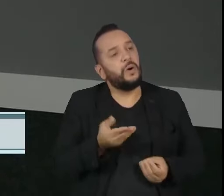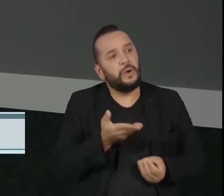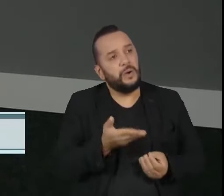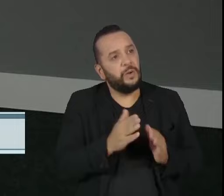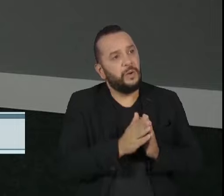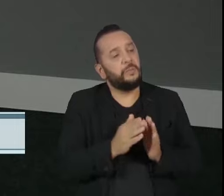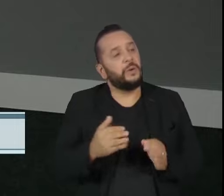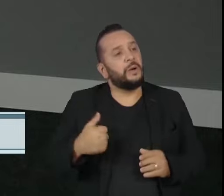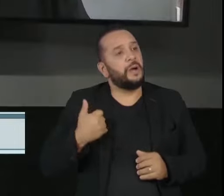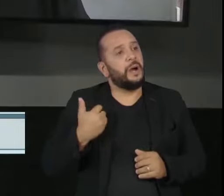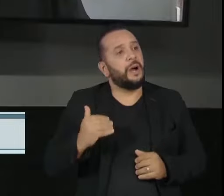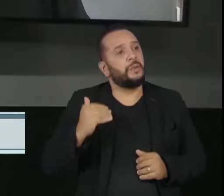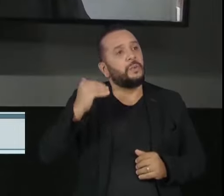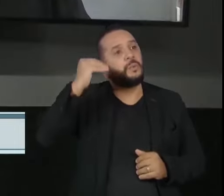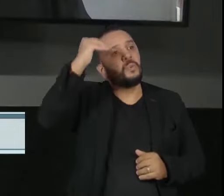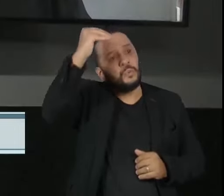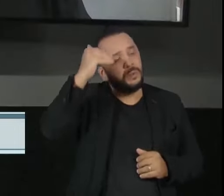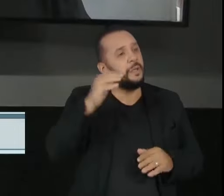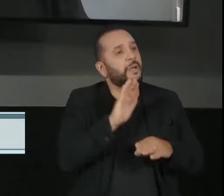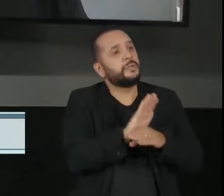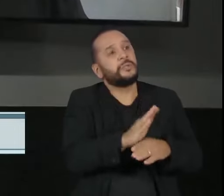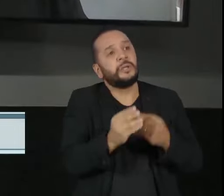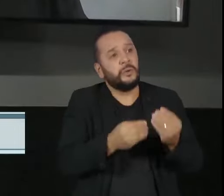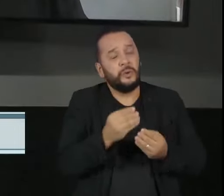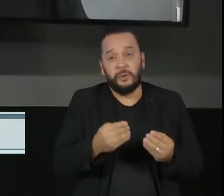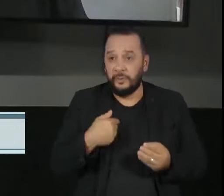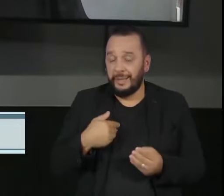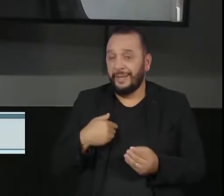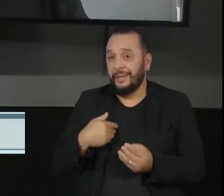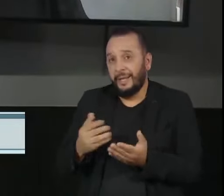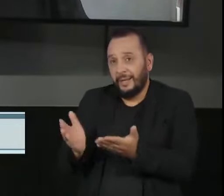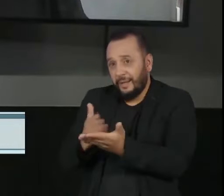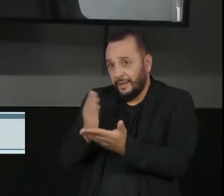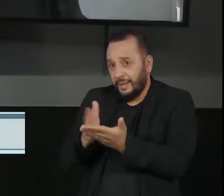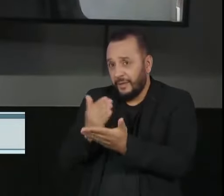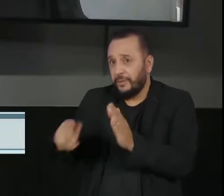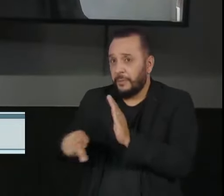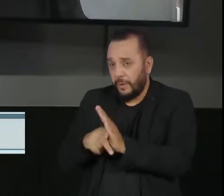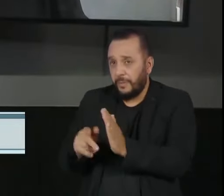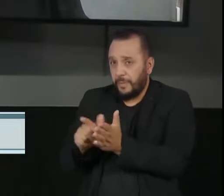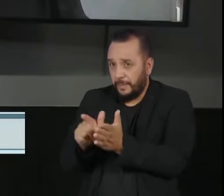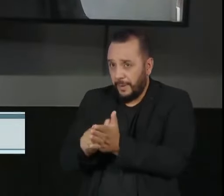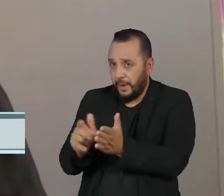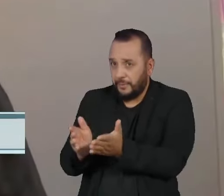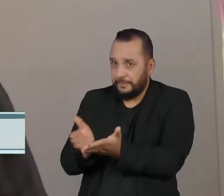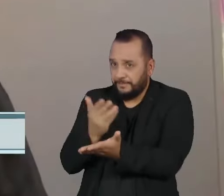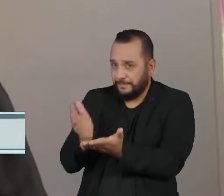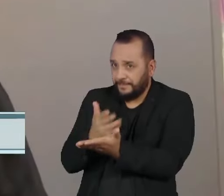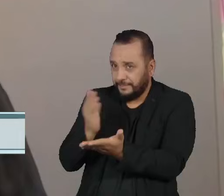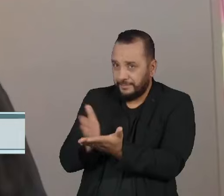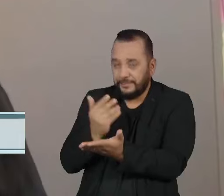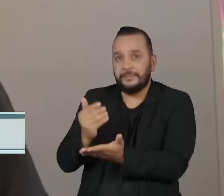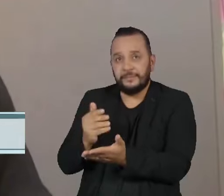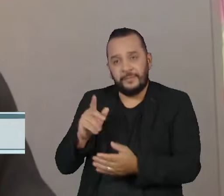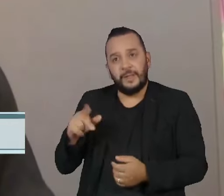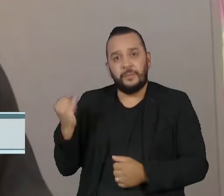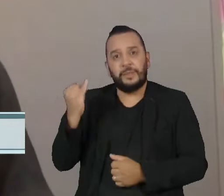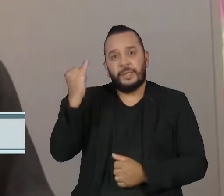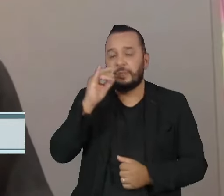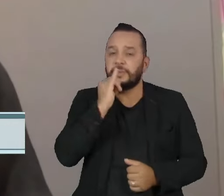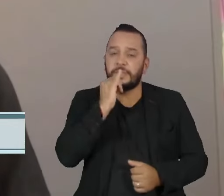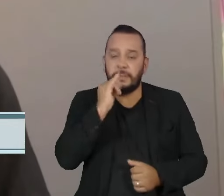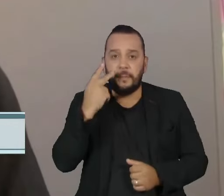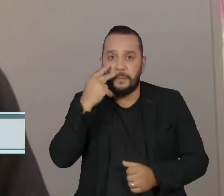fase adulta Olha o livro de papel livro infantil de papel você falou coisas importantíssimos e eu falo assim que um pai que